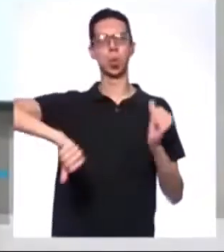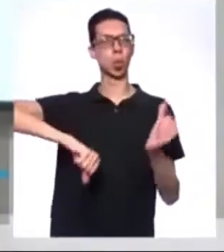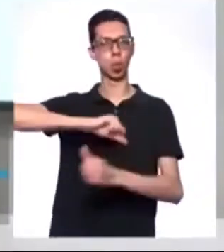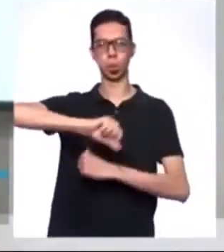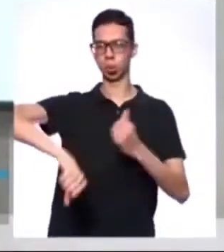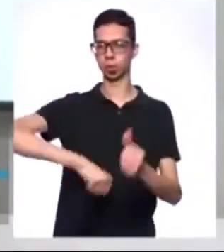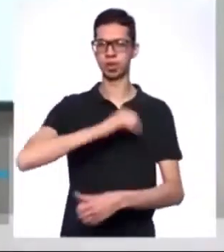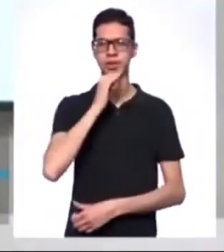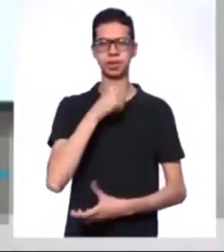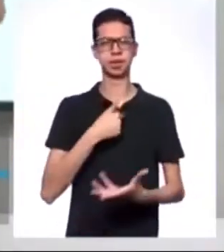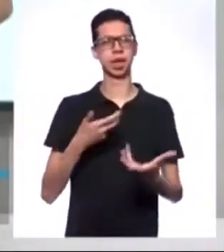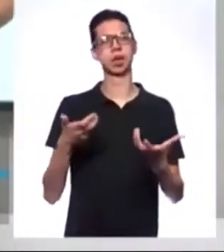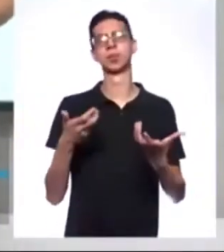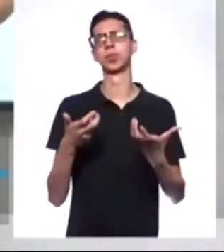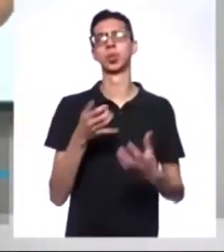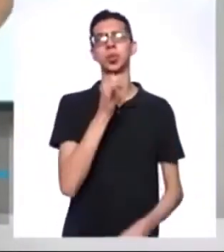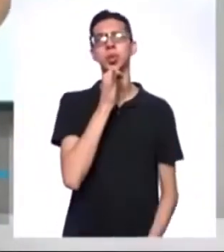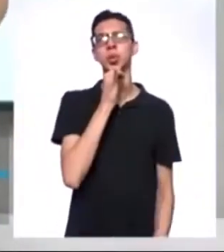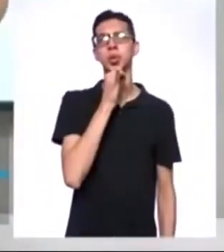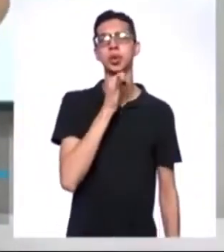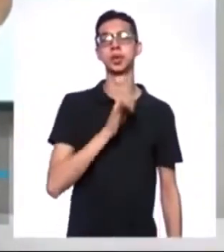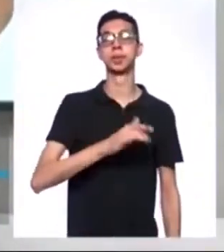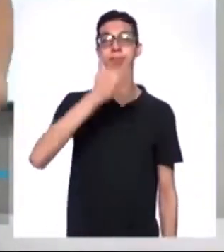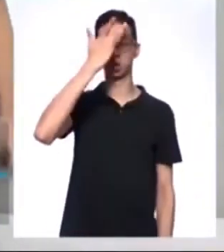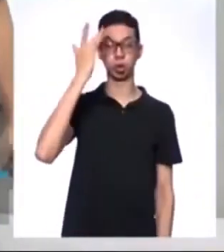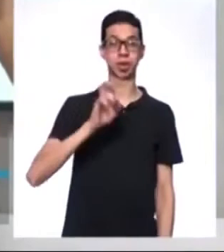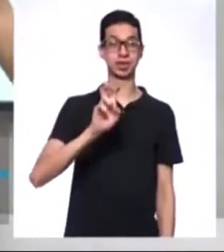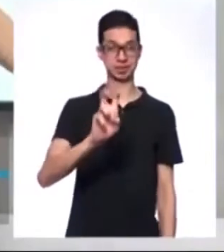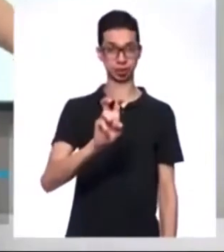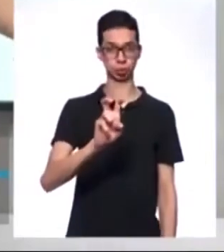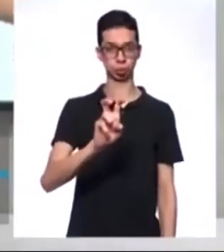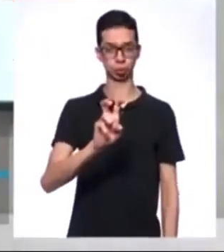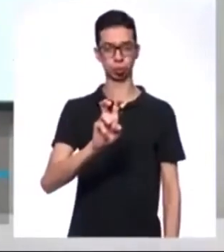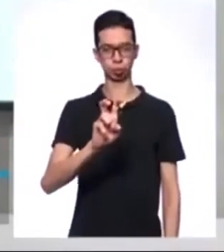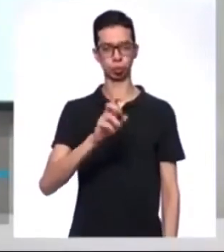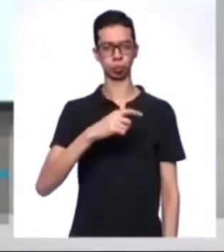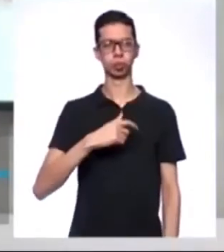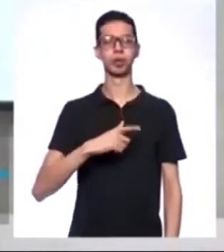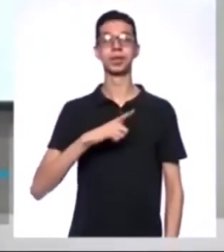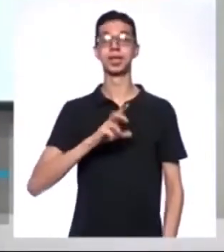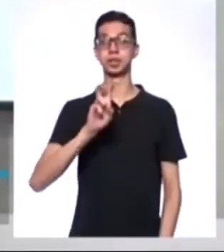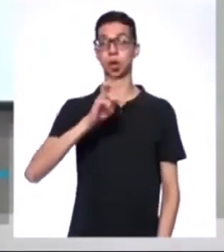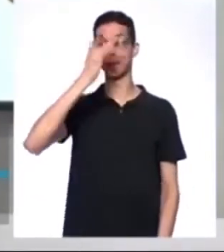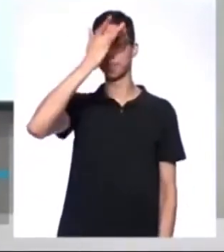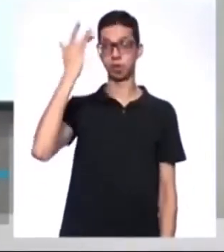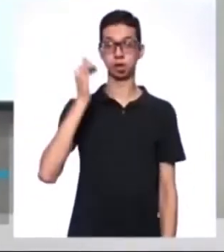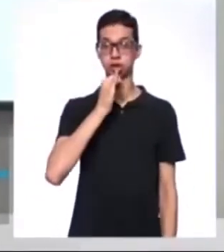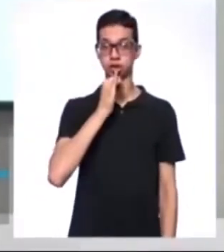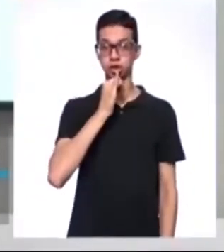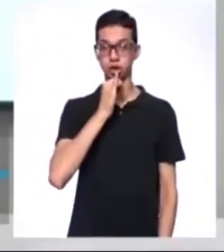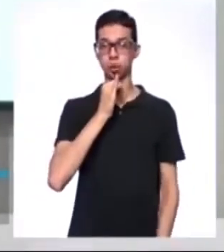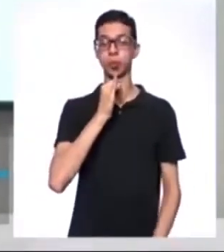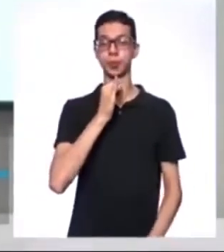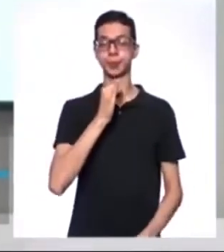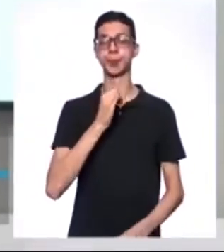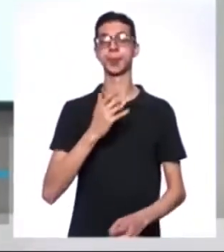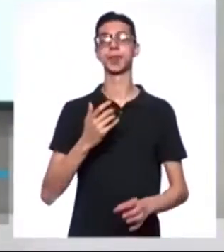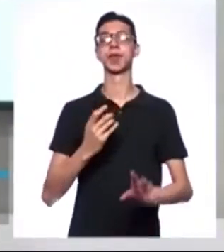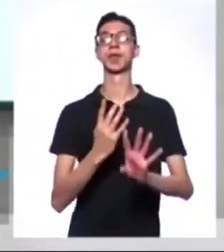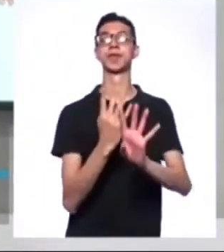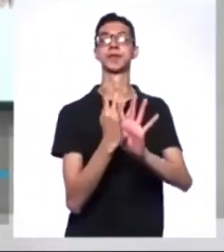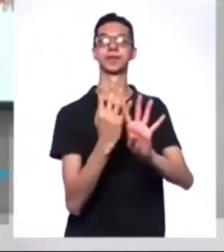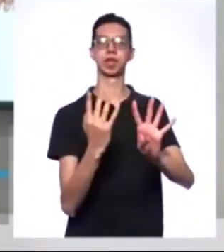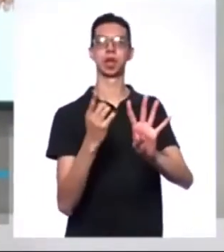trocar uma eu quero trocar cinco pessoas de lugar é você tem cinco pessoas Integradas você quer